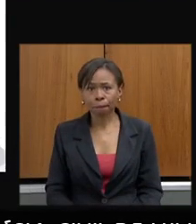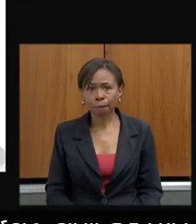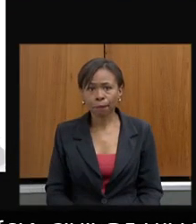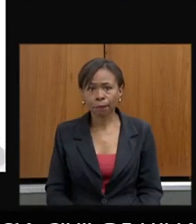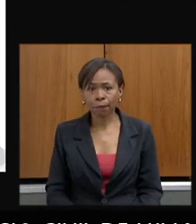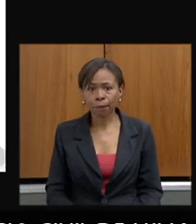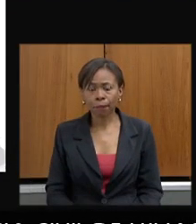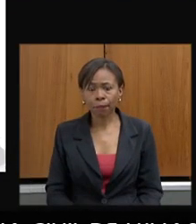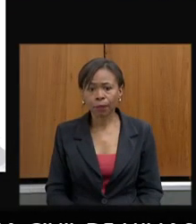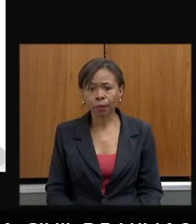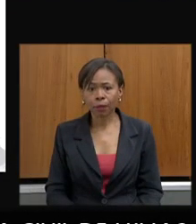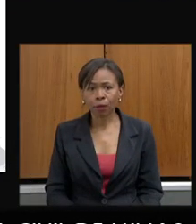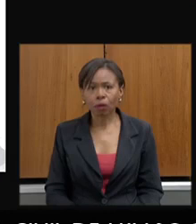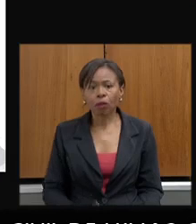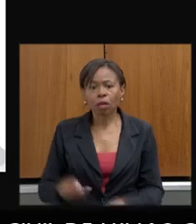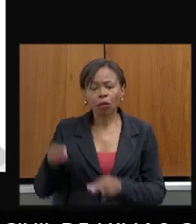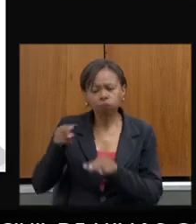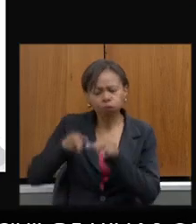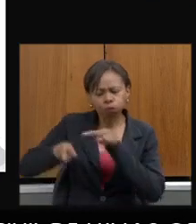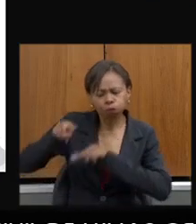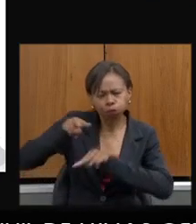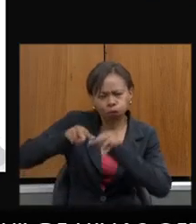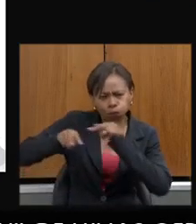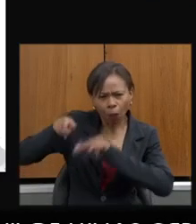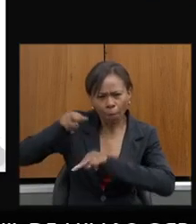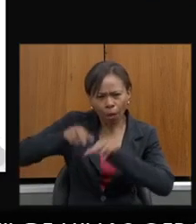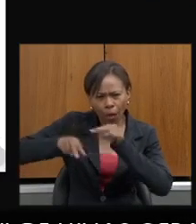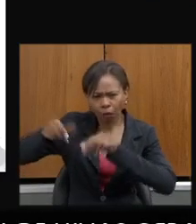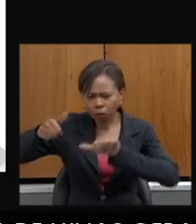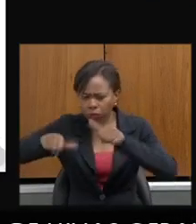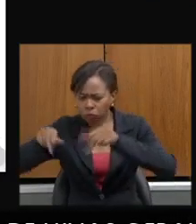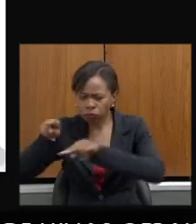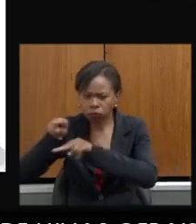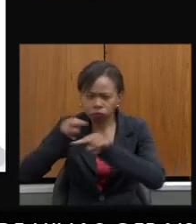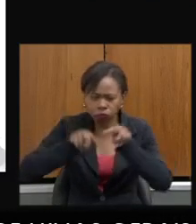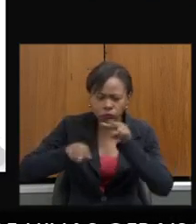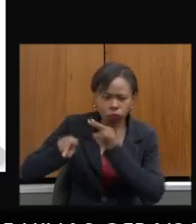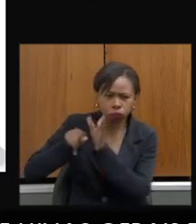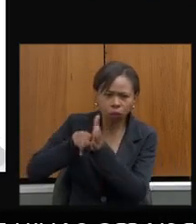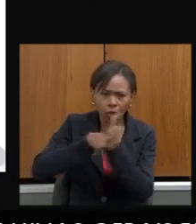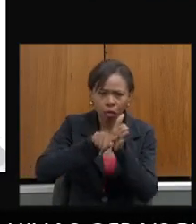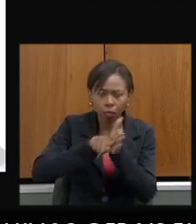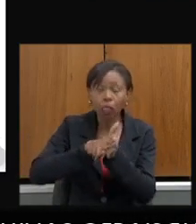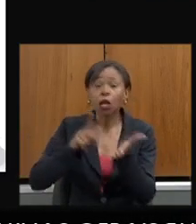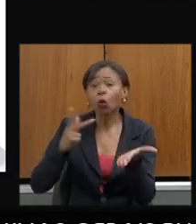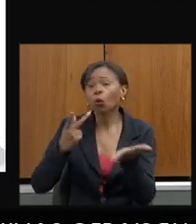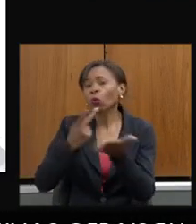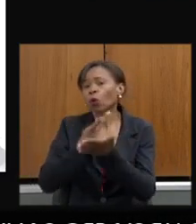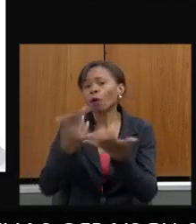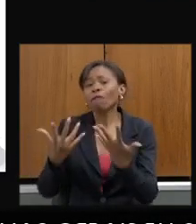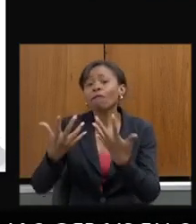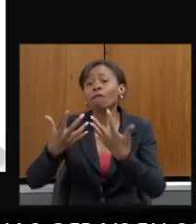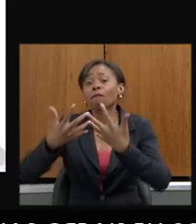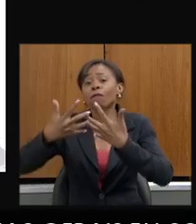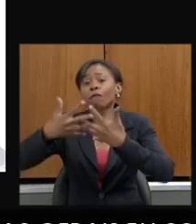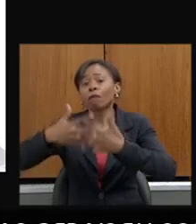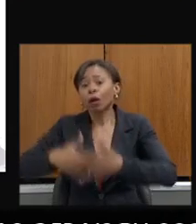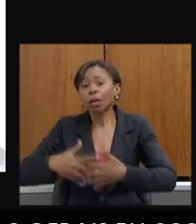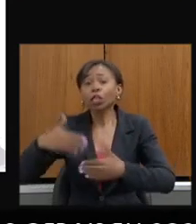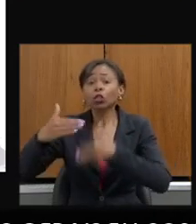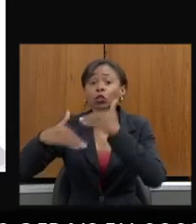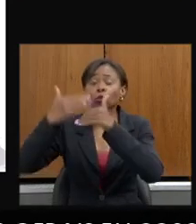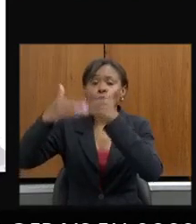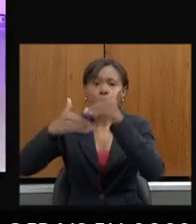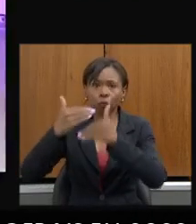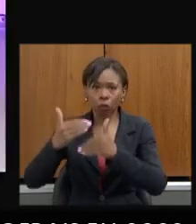no âmbito da perícia oficial foi desenvolvida e posto em funcionamento pode